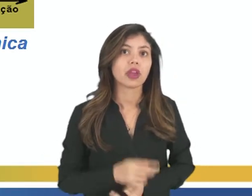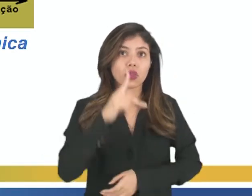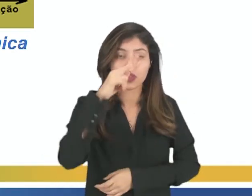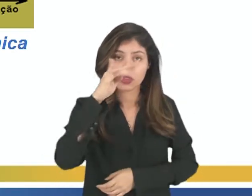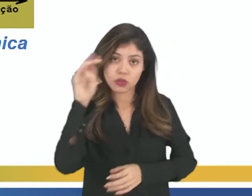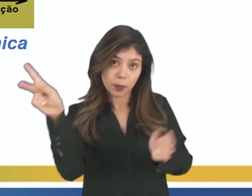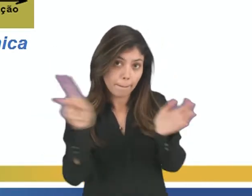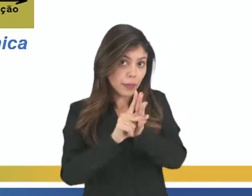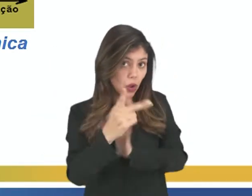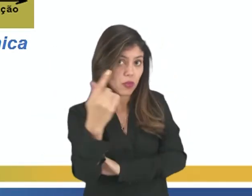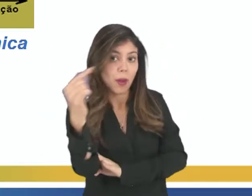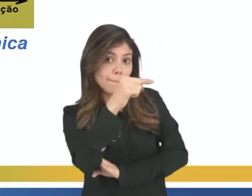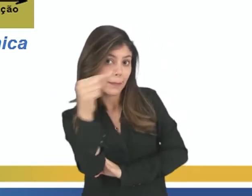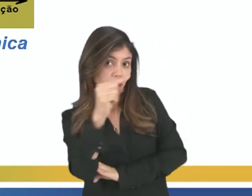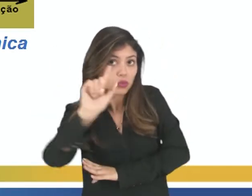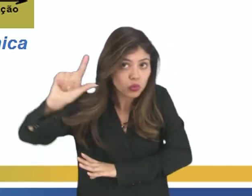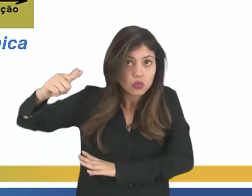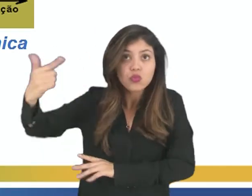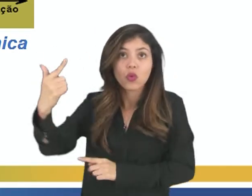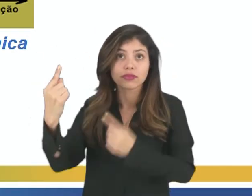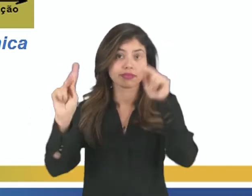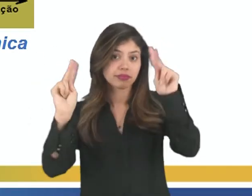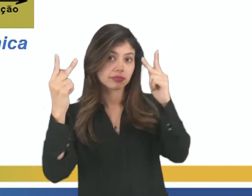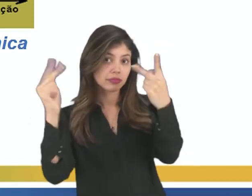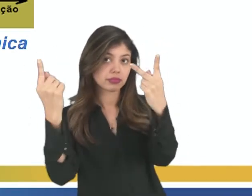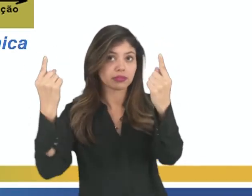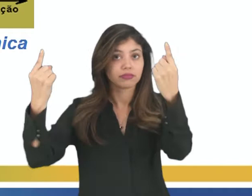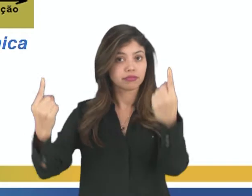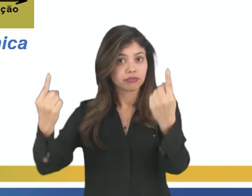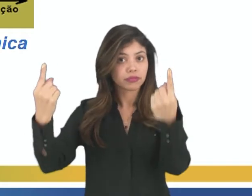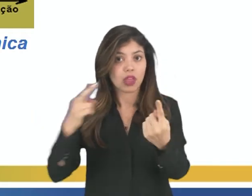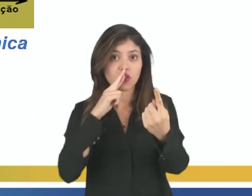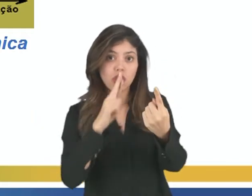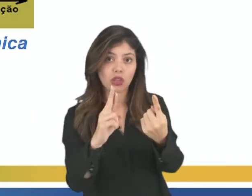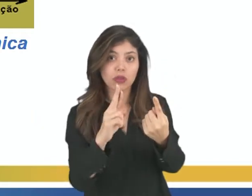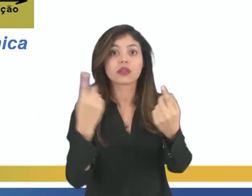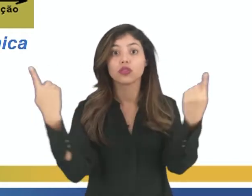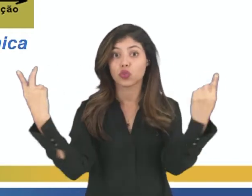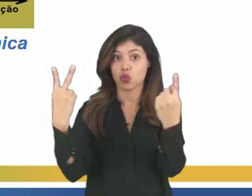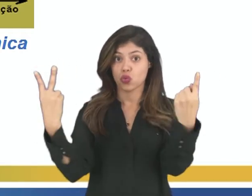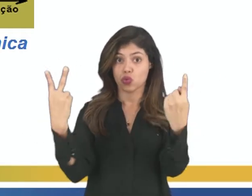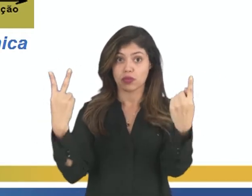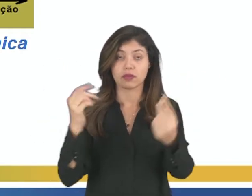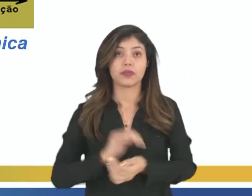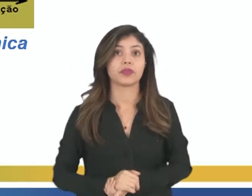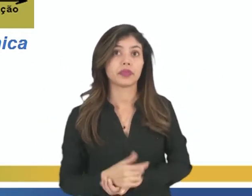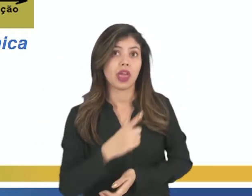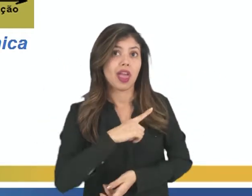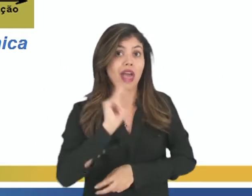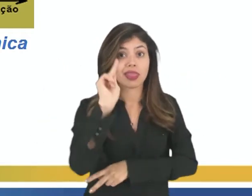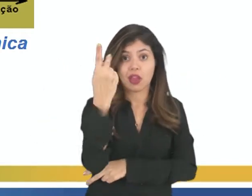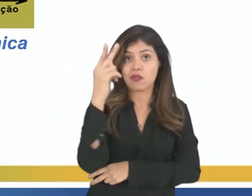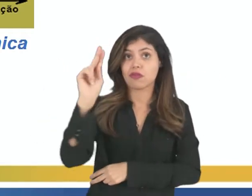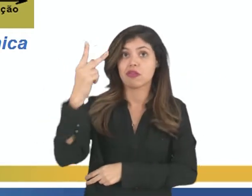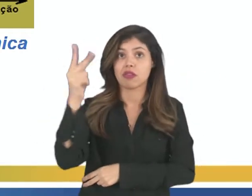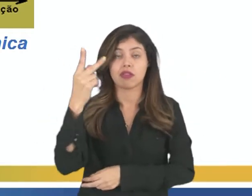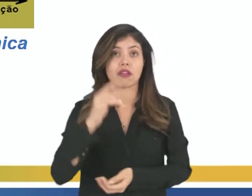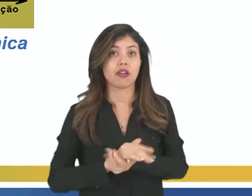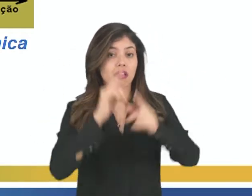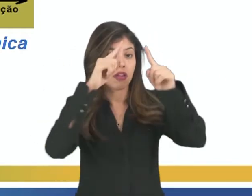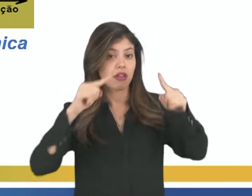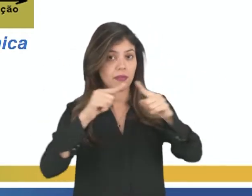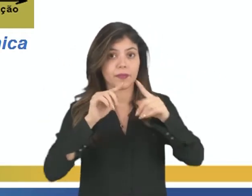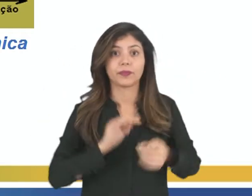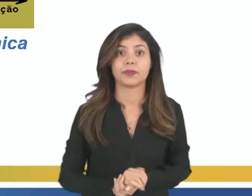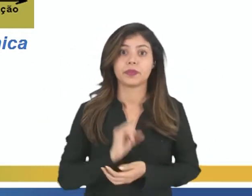produtos menos a entalpia dos reagentes, nós teremos dois valores para ΔH. Lembrando que ΔH é variação de entalpia. Se